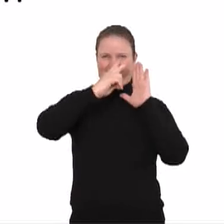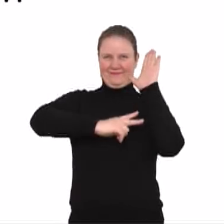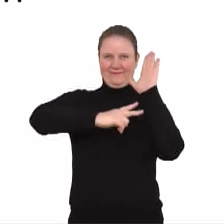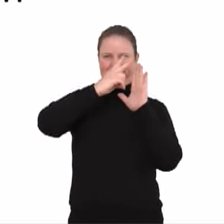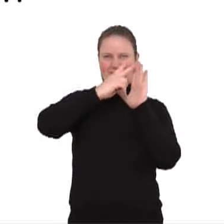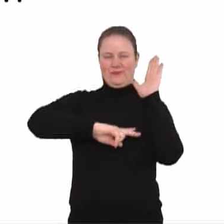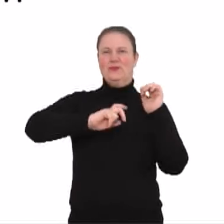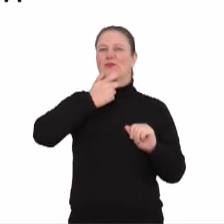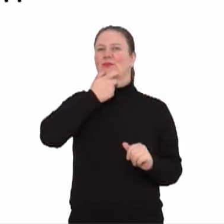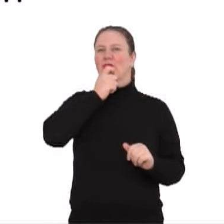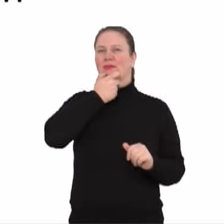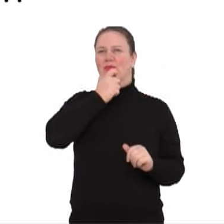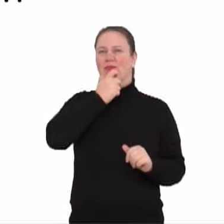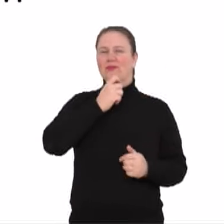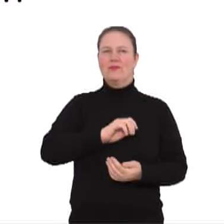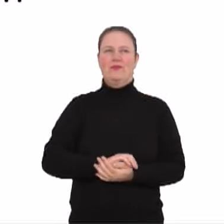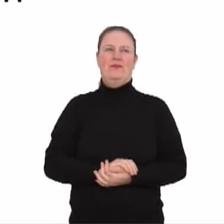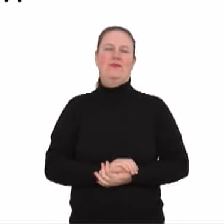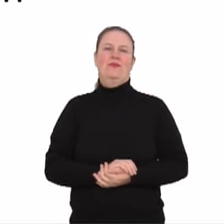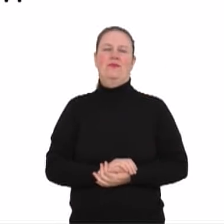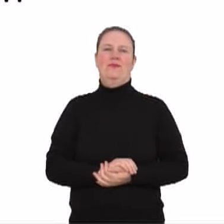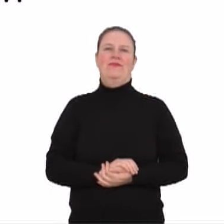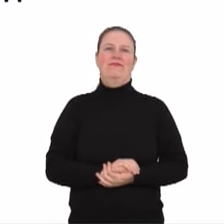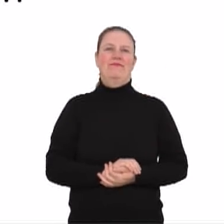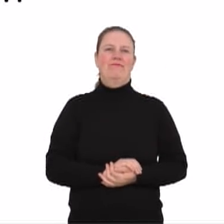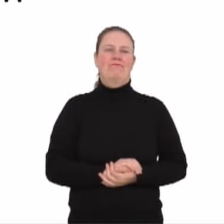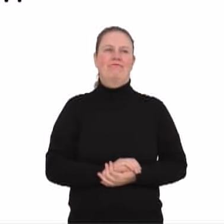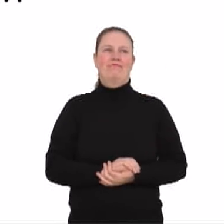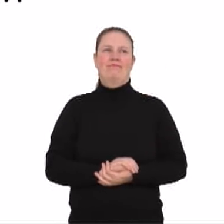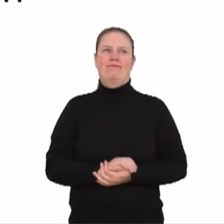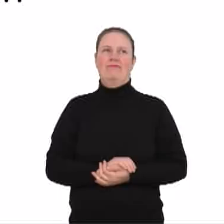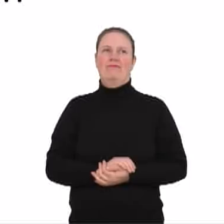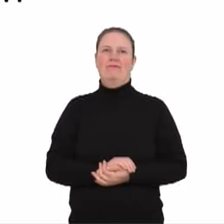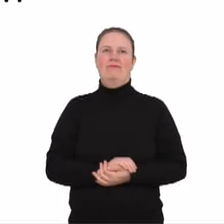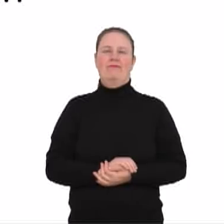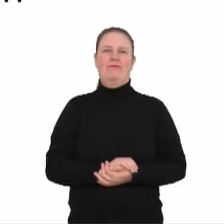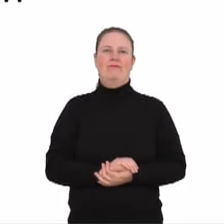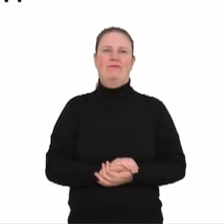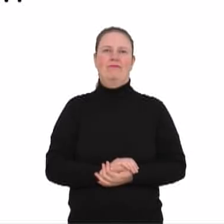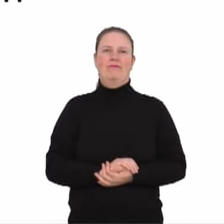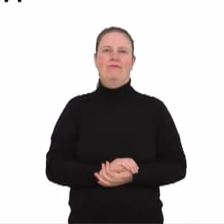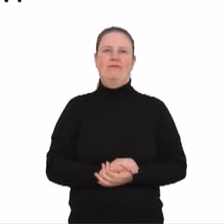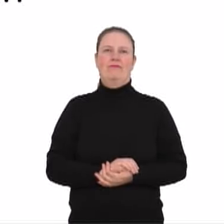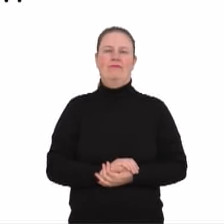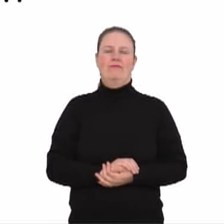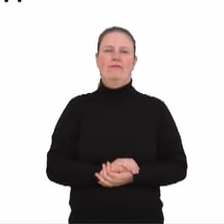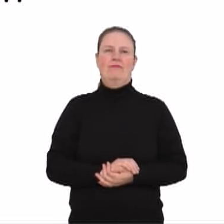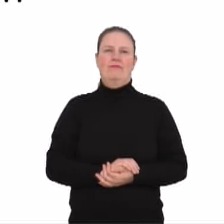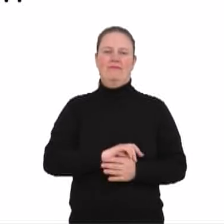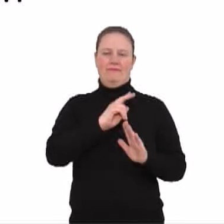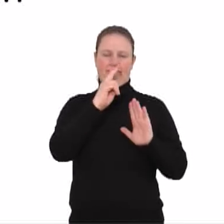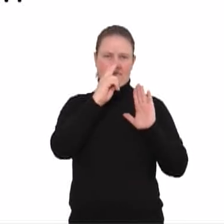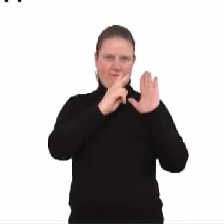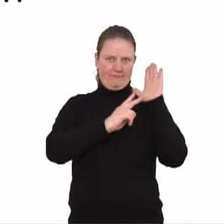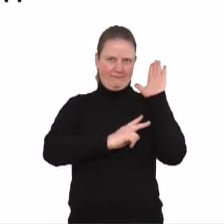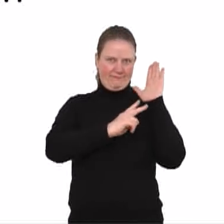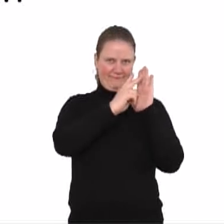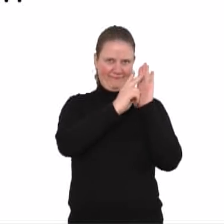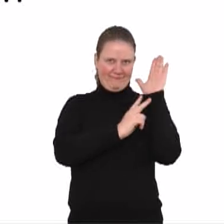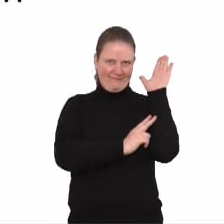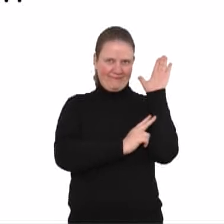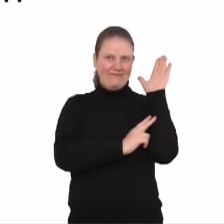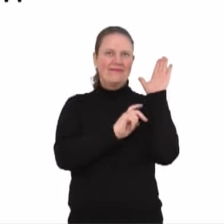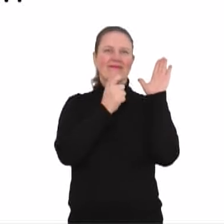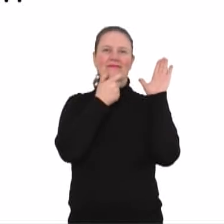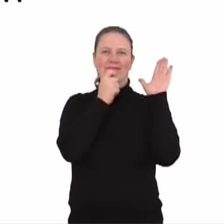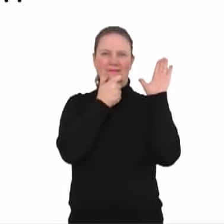beautiful city of Brazil, surrounded by lovely hills and beaches. Many people travel to Rio de Janeiro